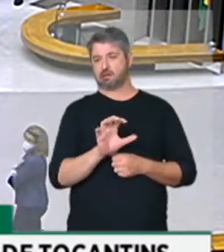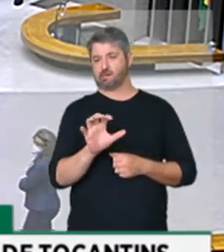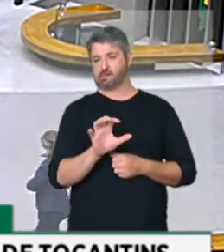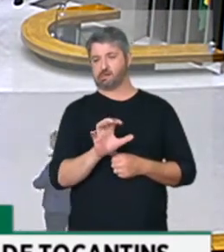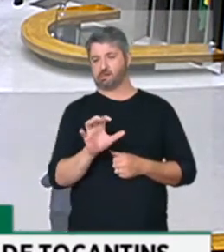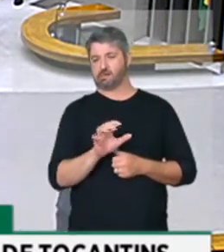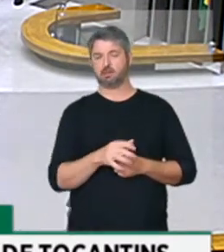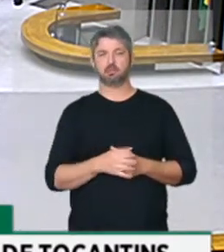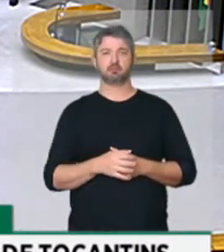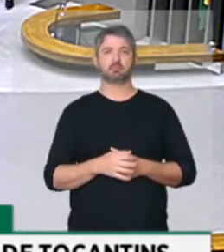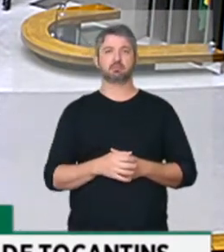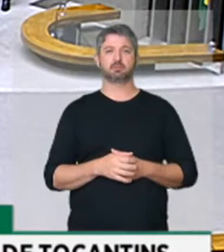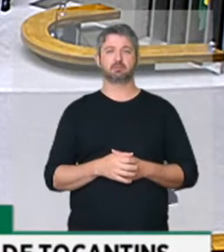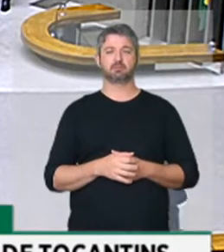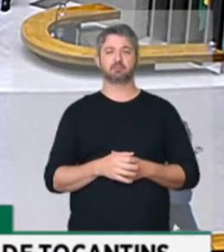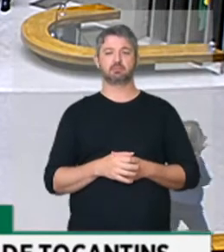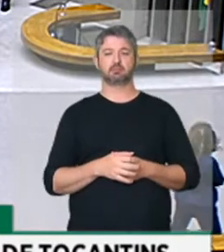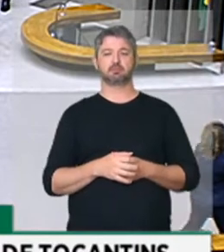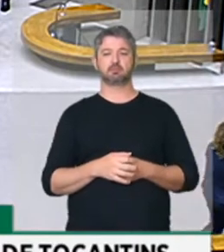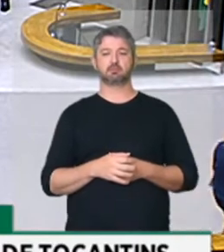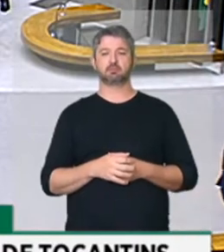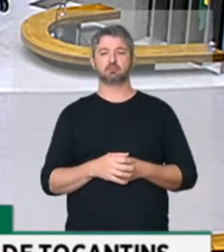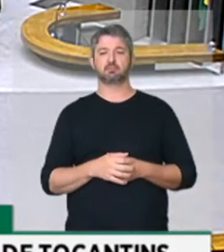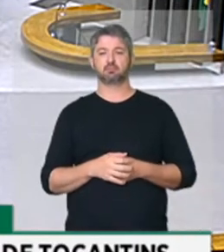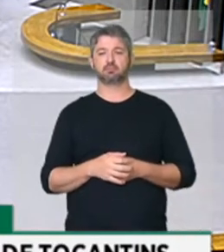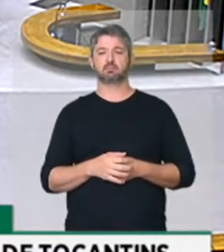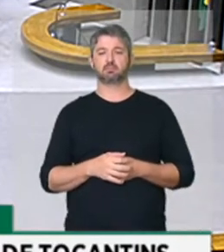pessoas que... Presidente.